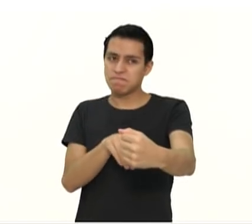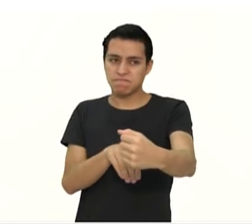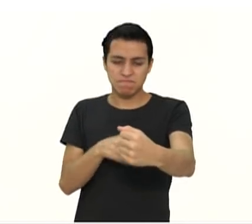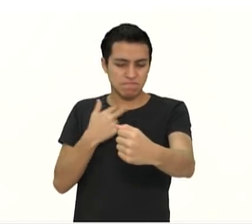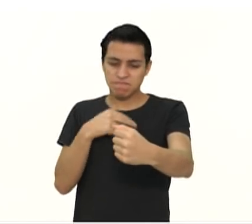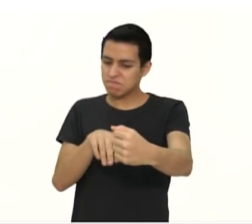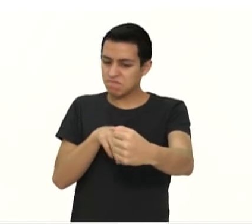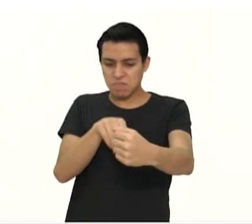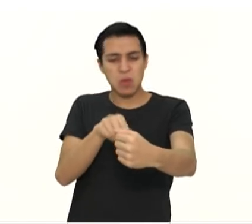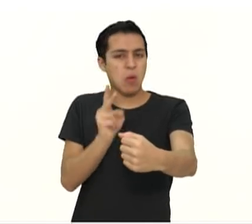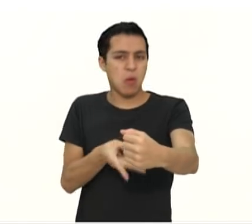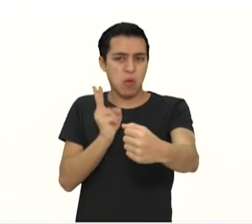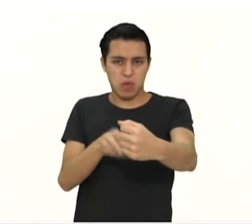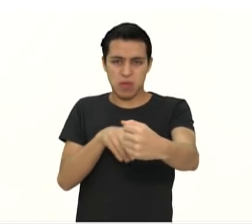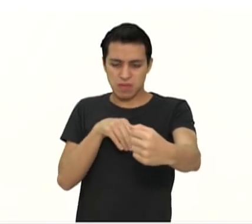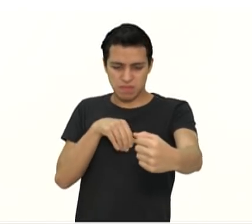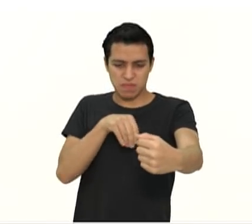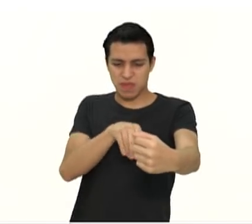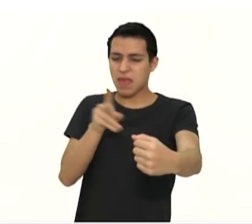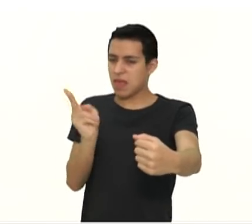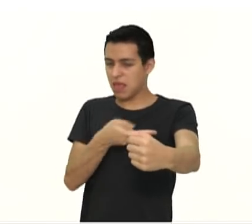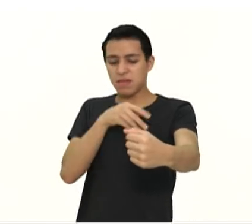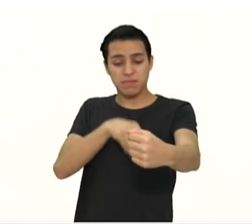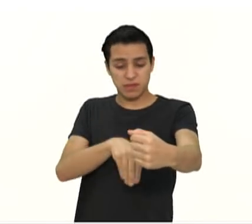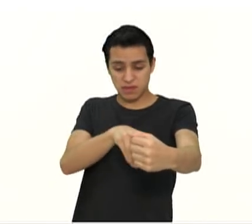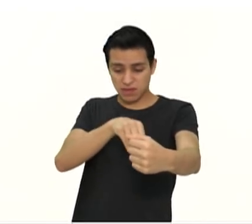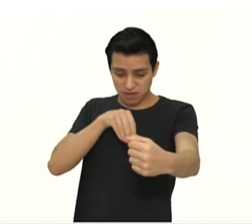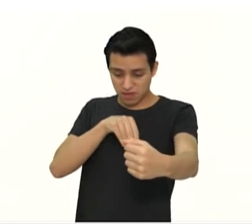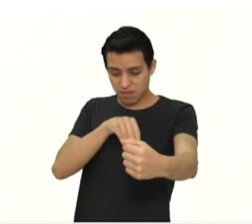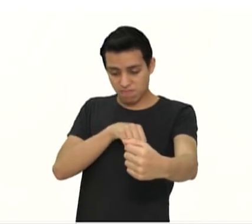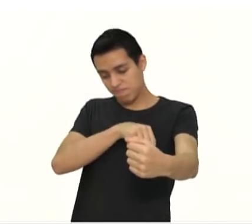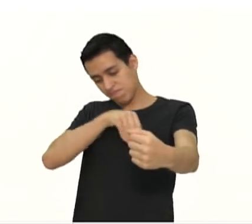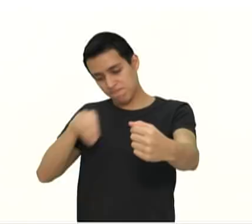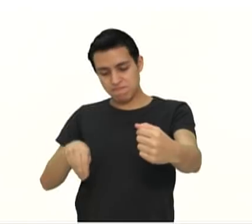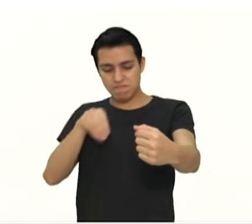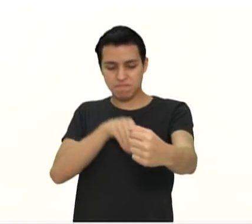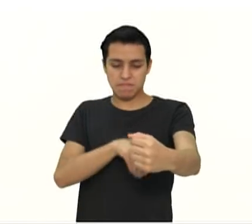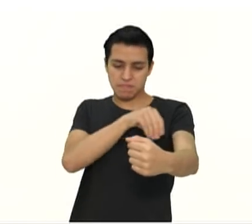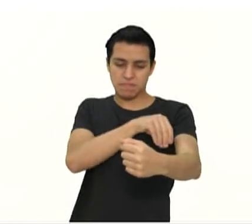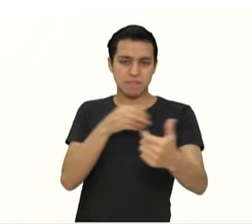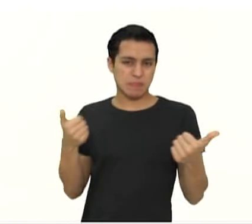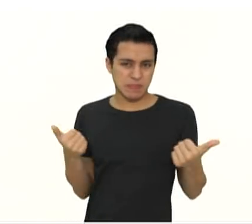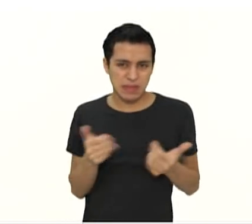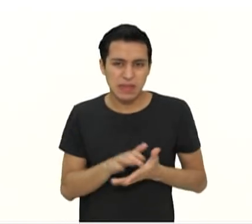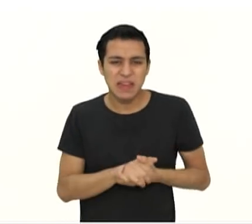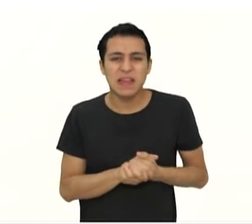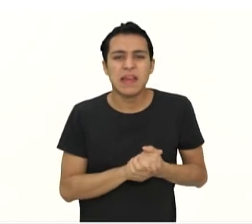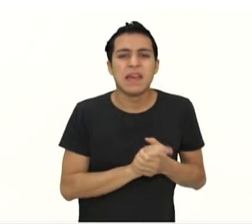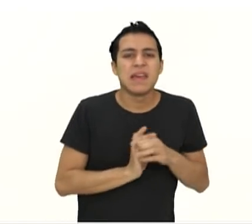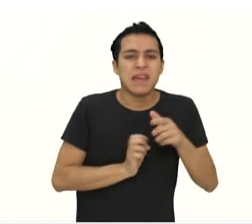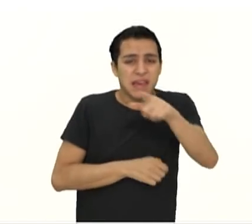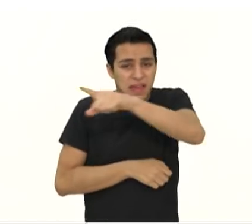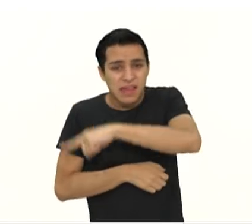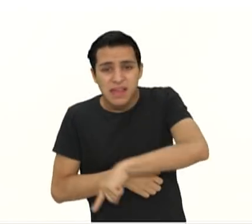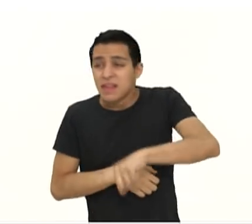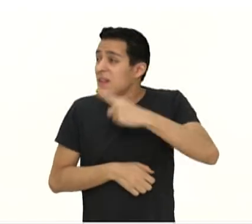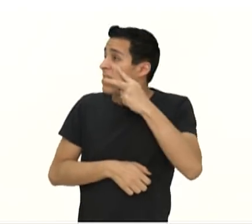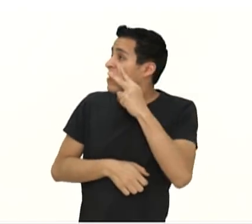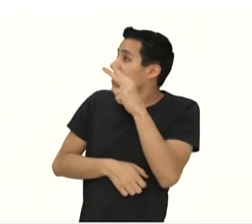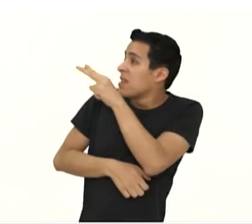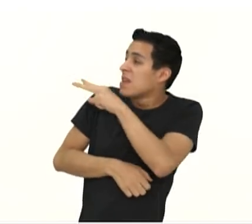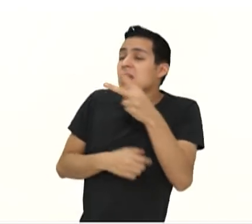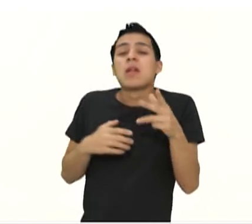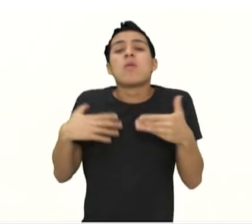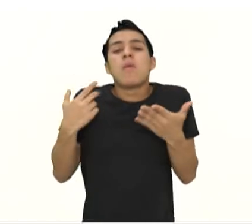for para frente, ele continua em xeque. É uma jogada irregular também. Ele vai ter que voltar e fazer outra jogada. Então, só para vocês entenderem as opções que o